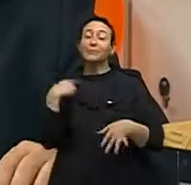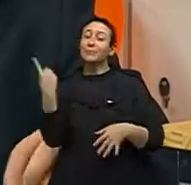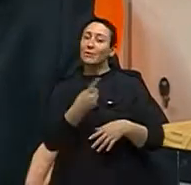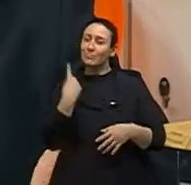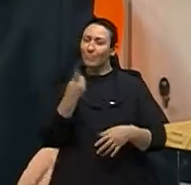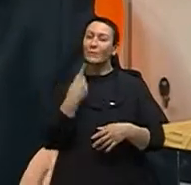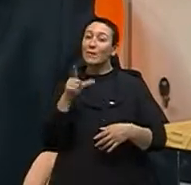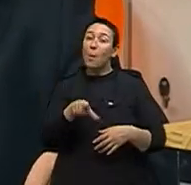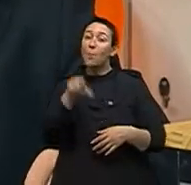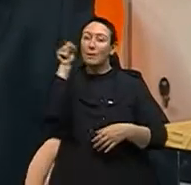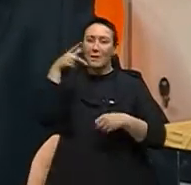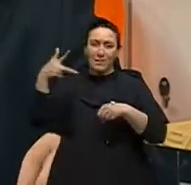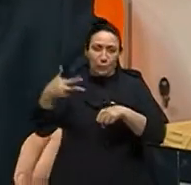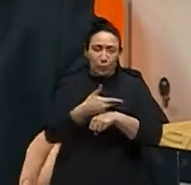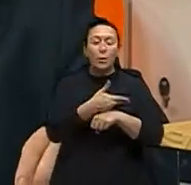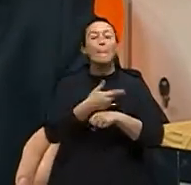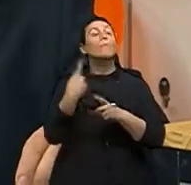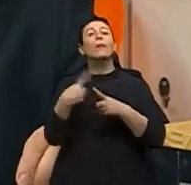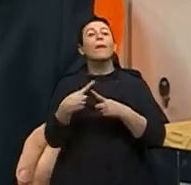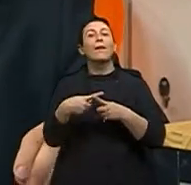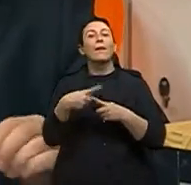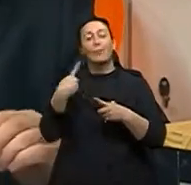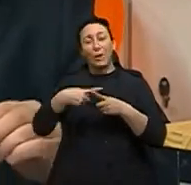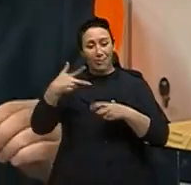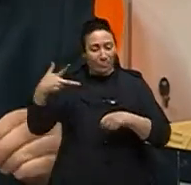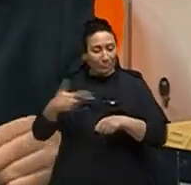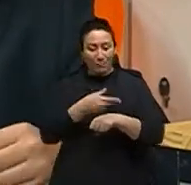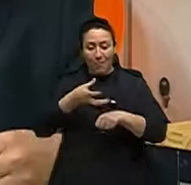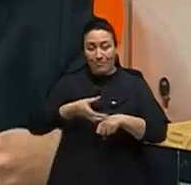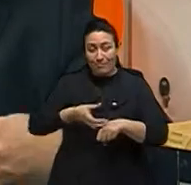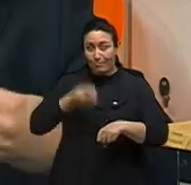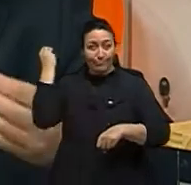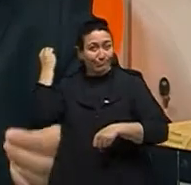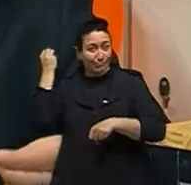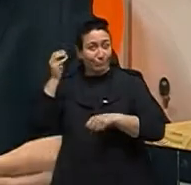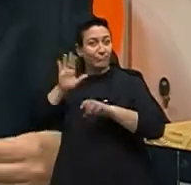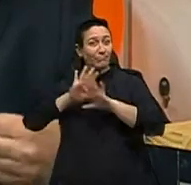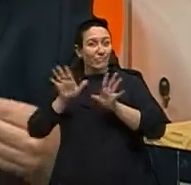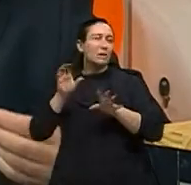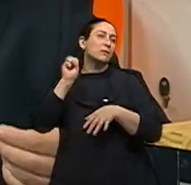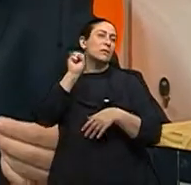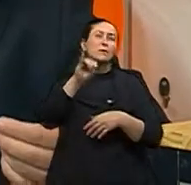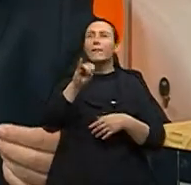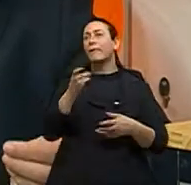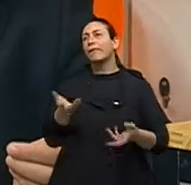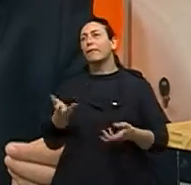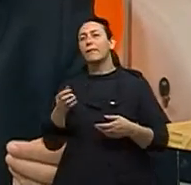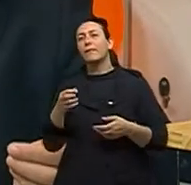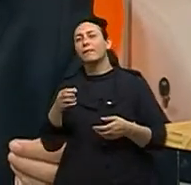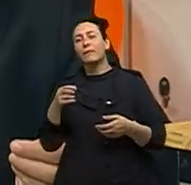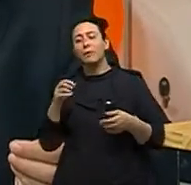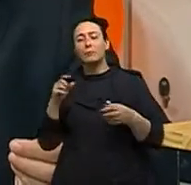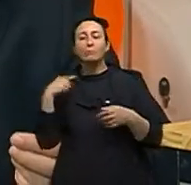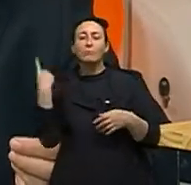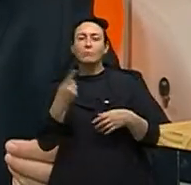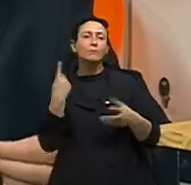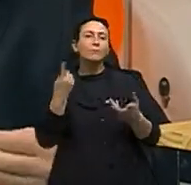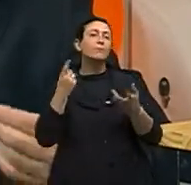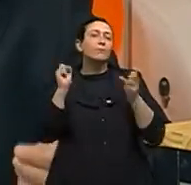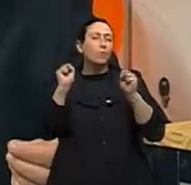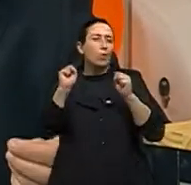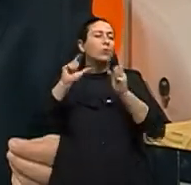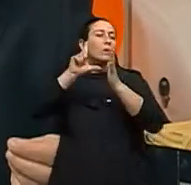cirurgia eh pela possibilidade de caso se tenha uma recidiva ou alguma coisa assim a gente pode fazer